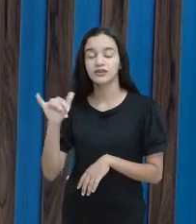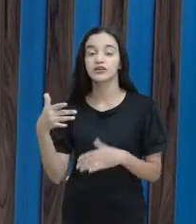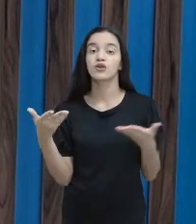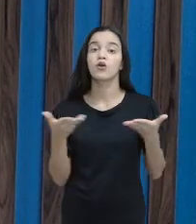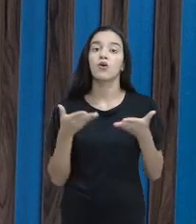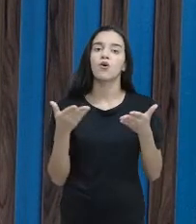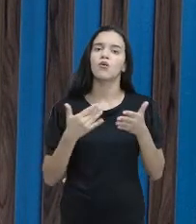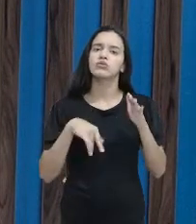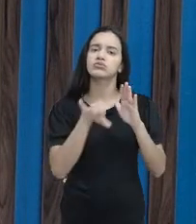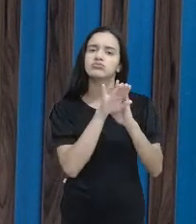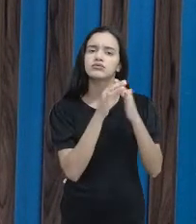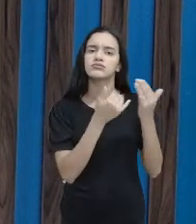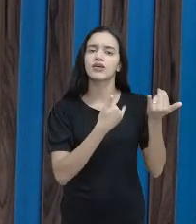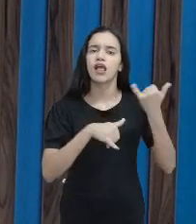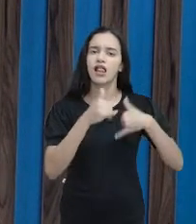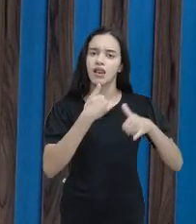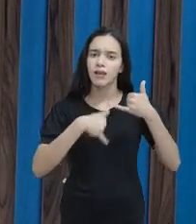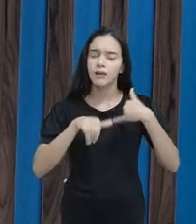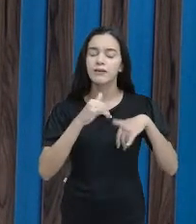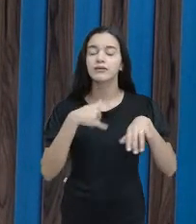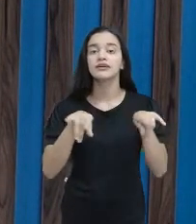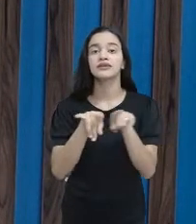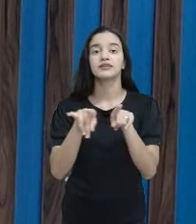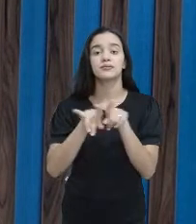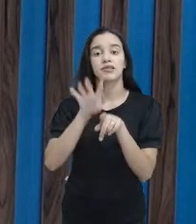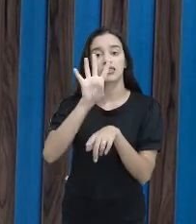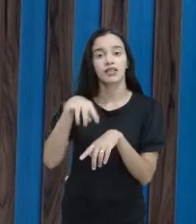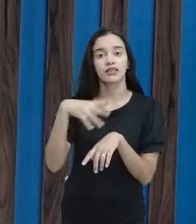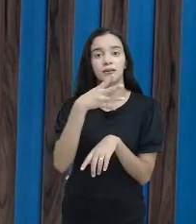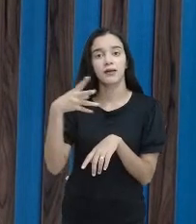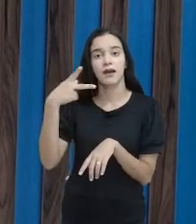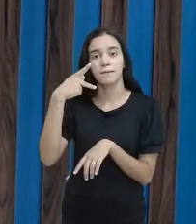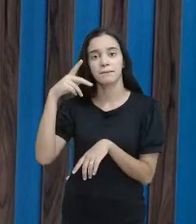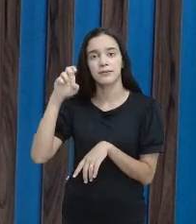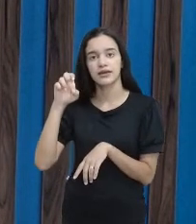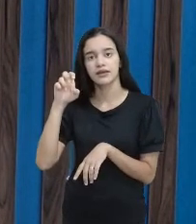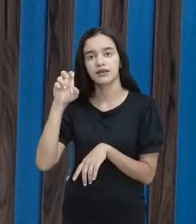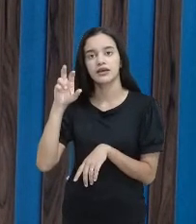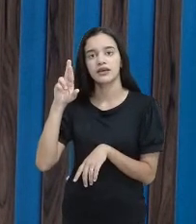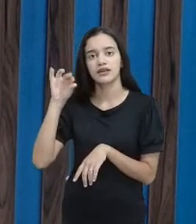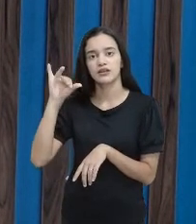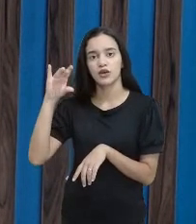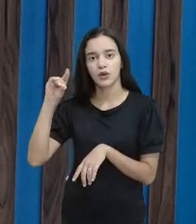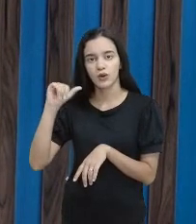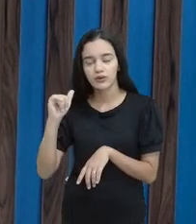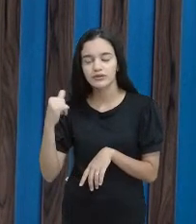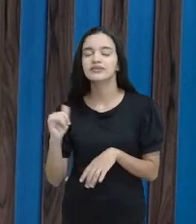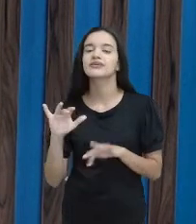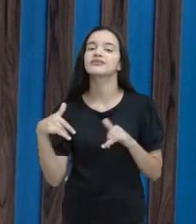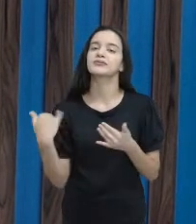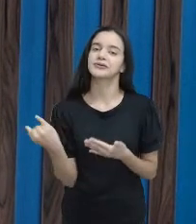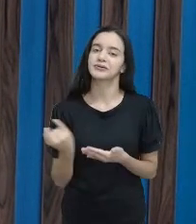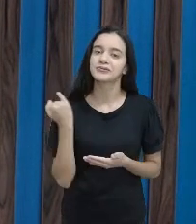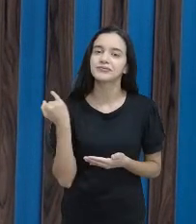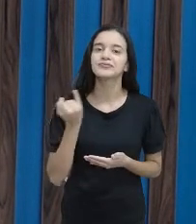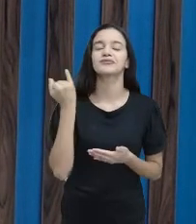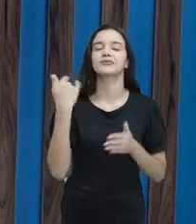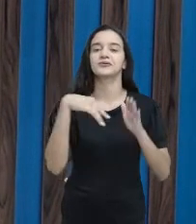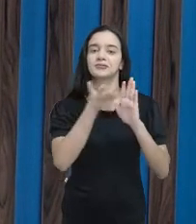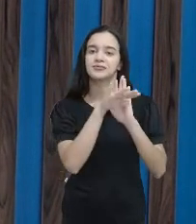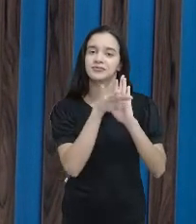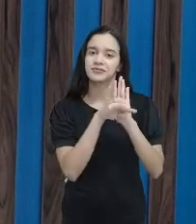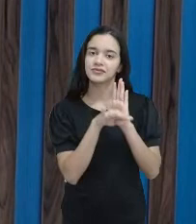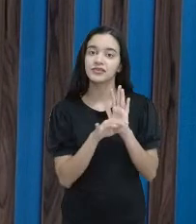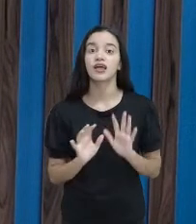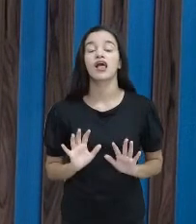elementos químicos, né? E também da tabela periódica, tão importante aí para essa classificação dos elementos